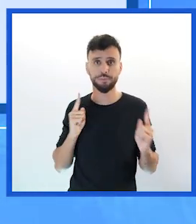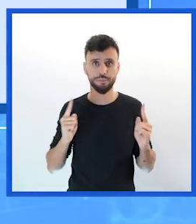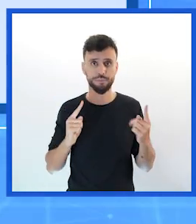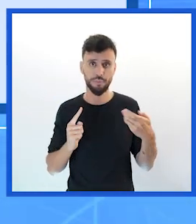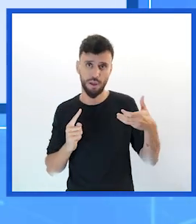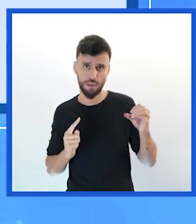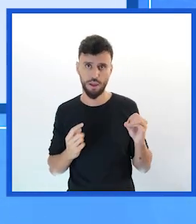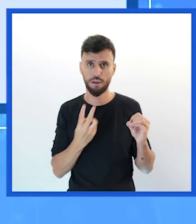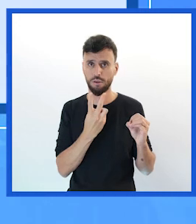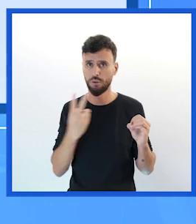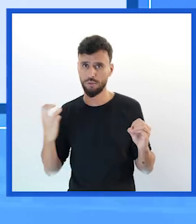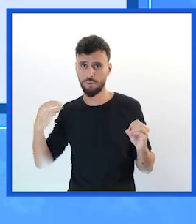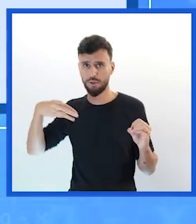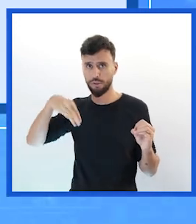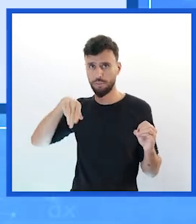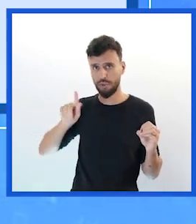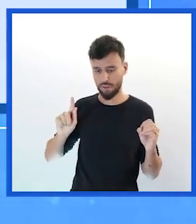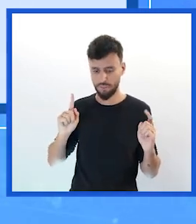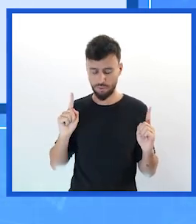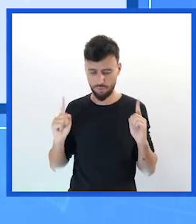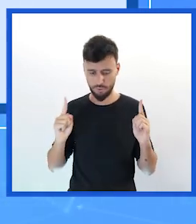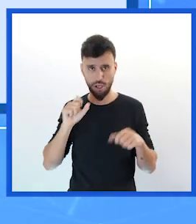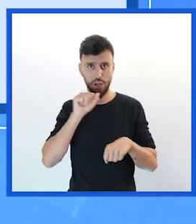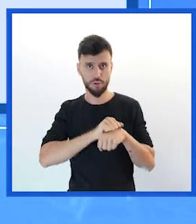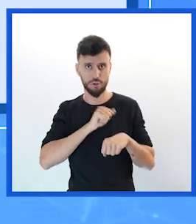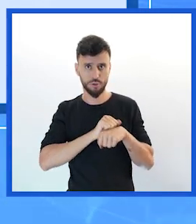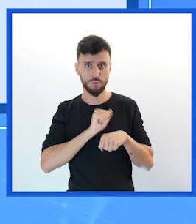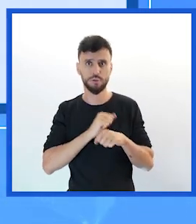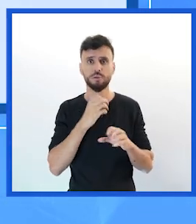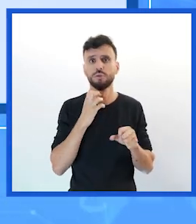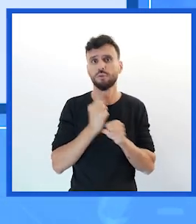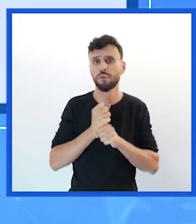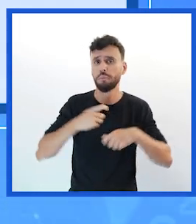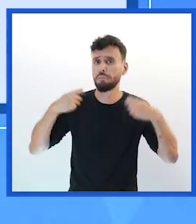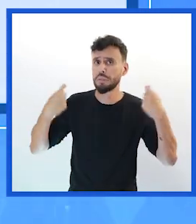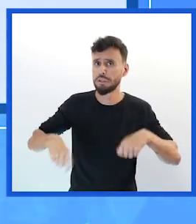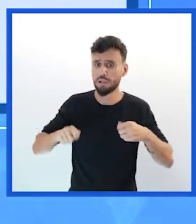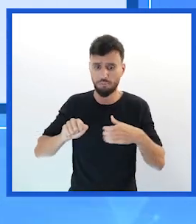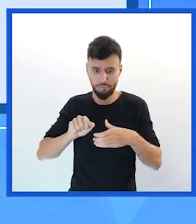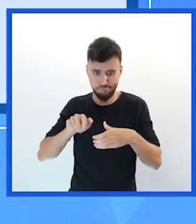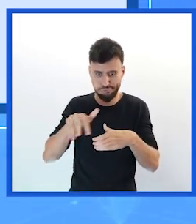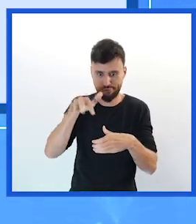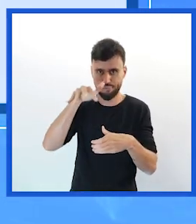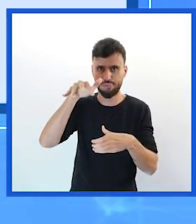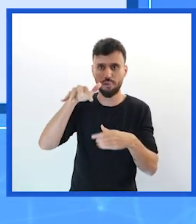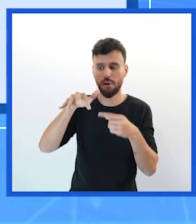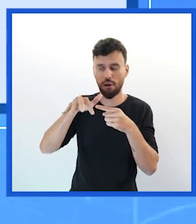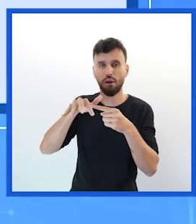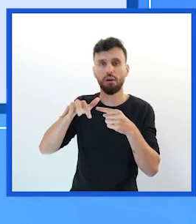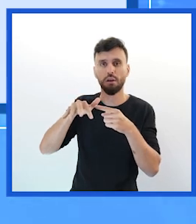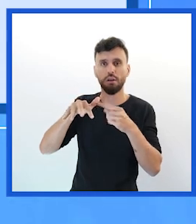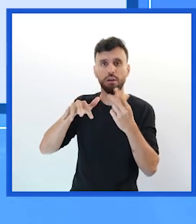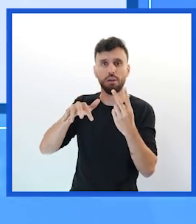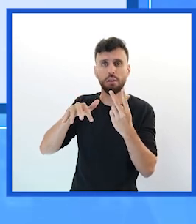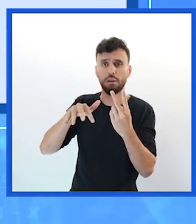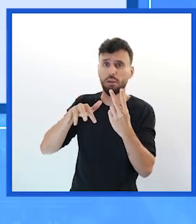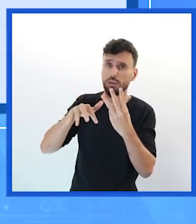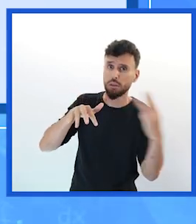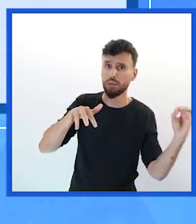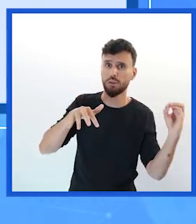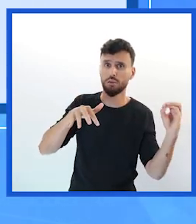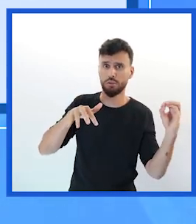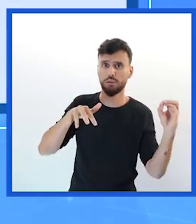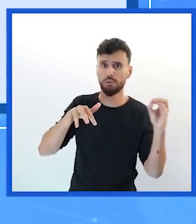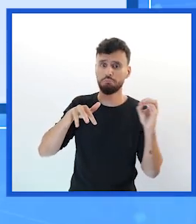200 mg de sólidos totais por cápsula, precisamos evaporar no mínimo algo em torno de 300 a mais ou menos 500 ml